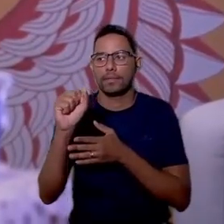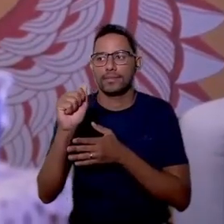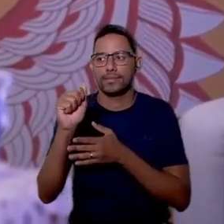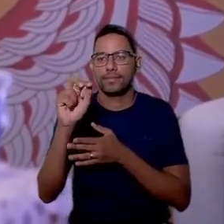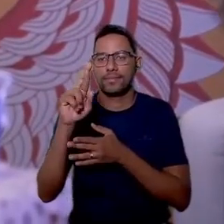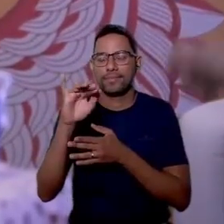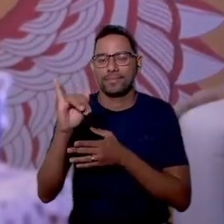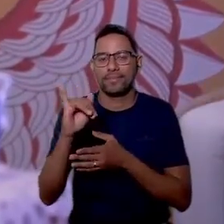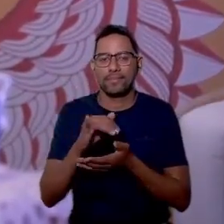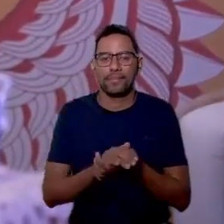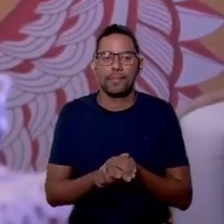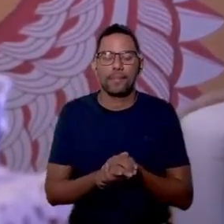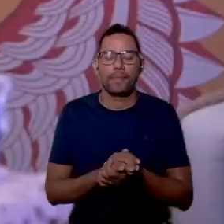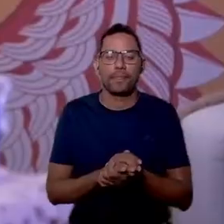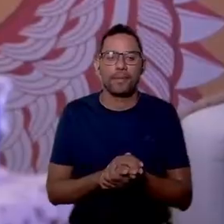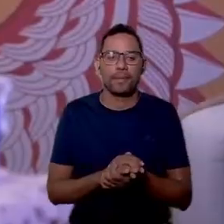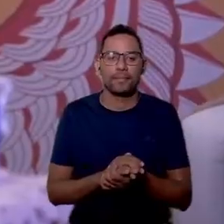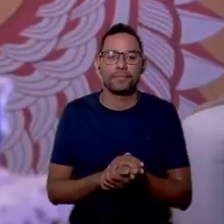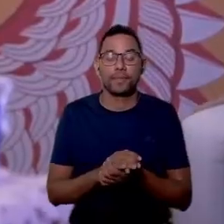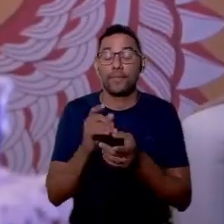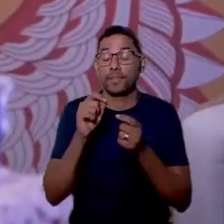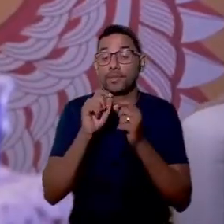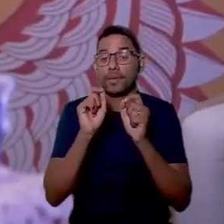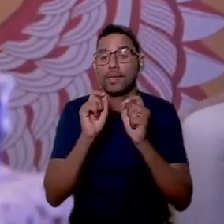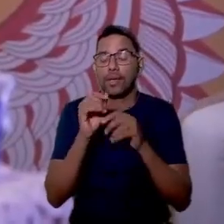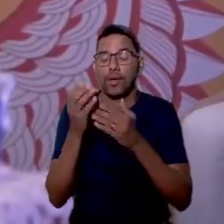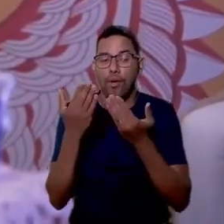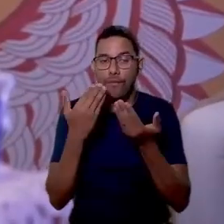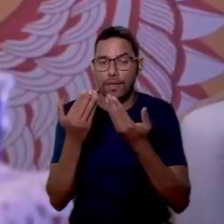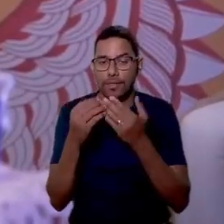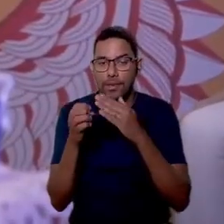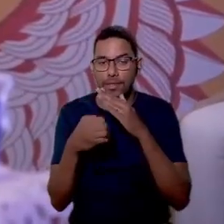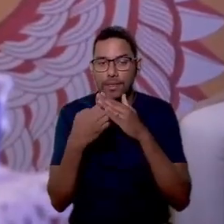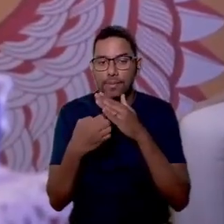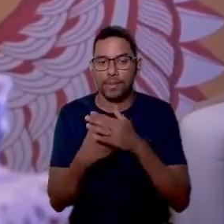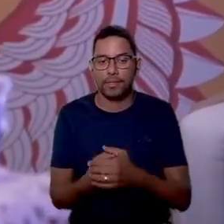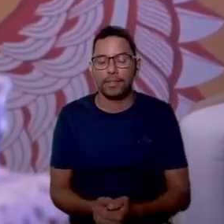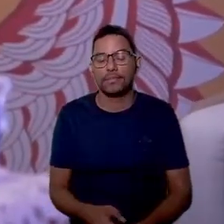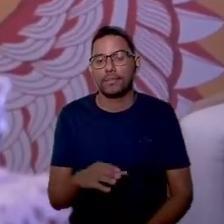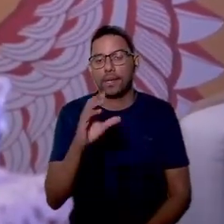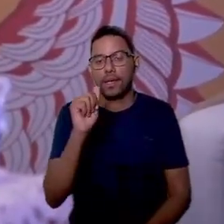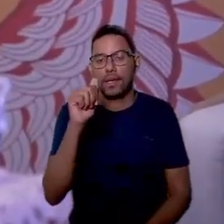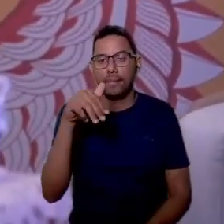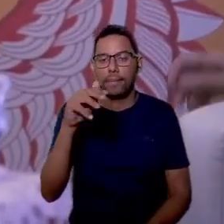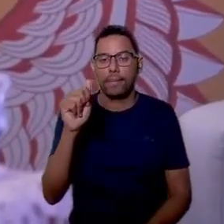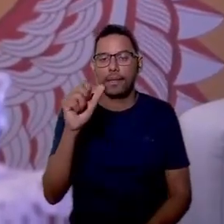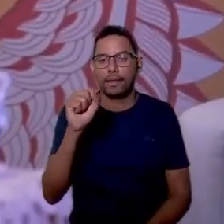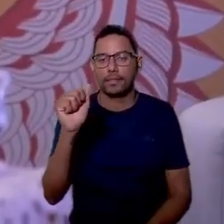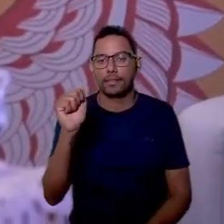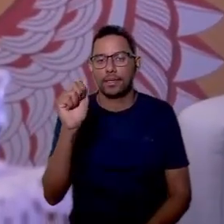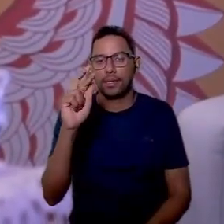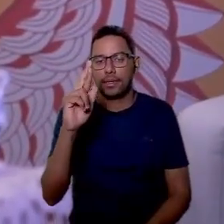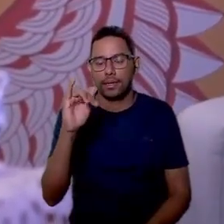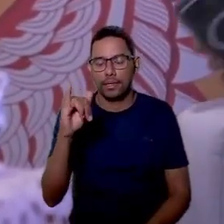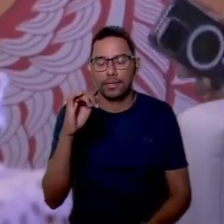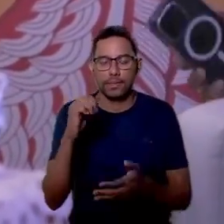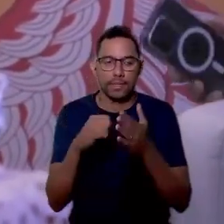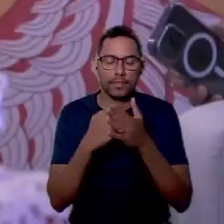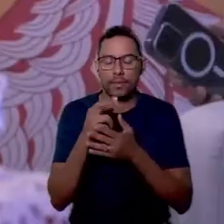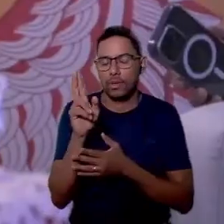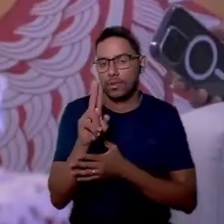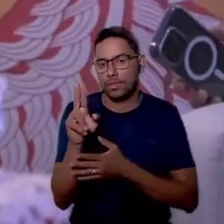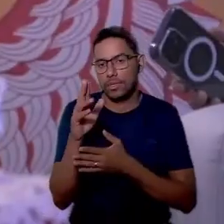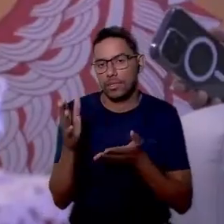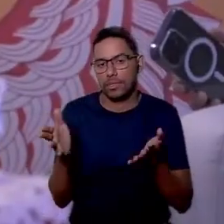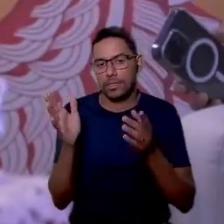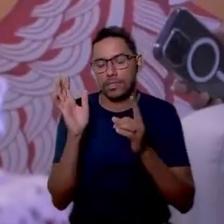Bahia, no polo petroquímico. Fazer o quê? Conversar com as empresas de Camaçari, para que as empresas de Camaçari que não